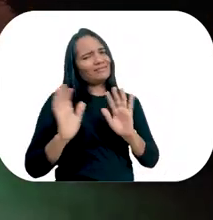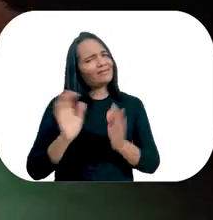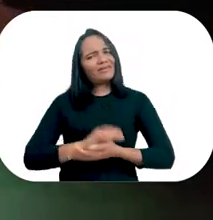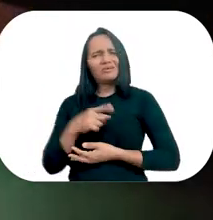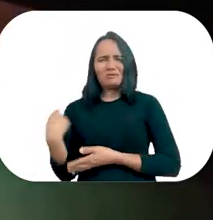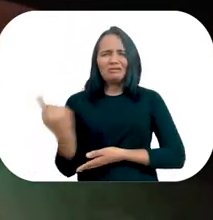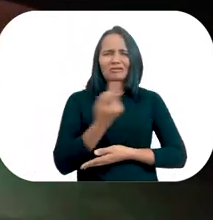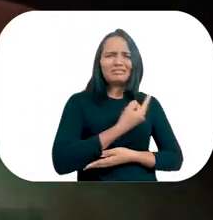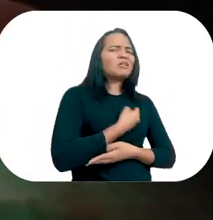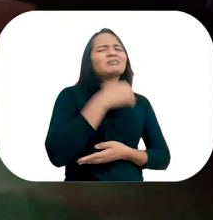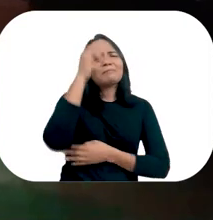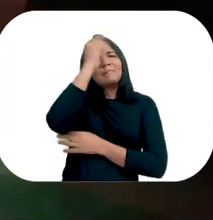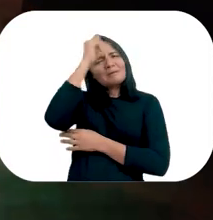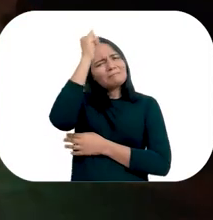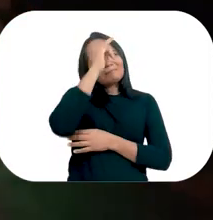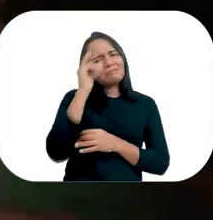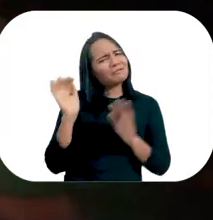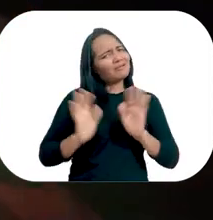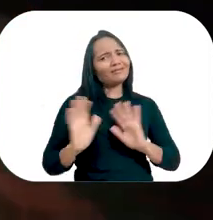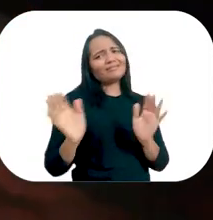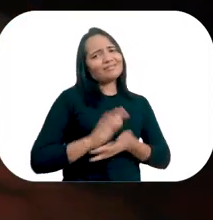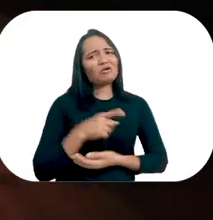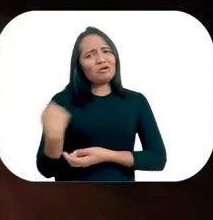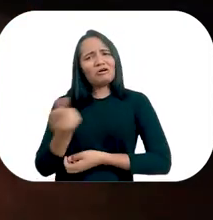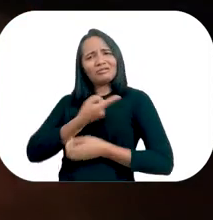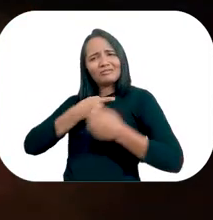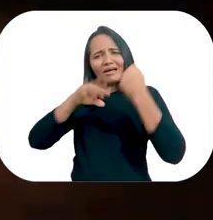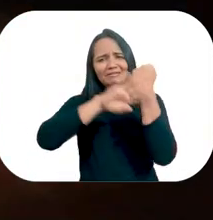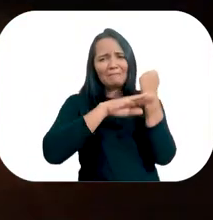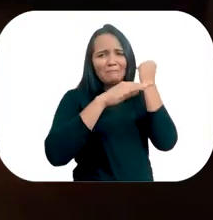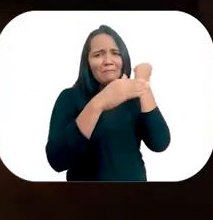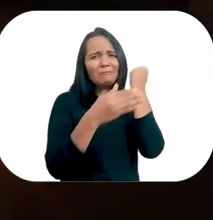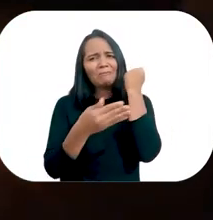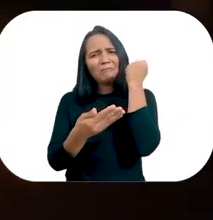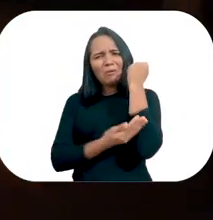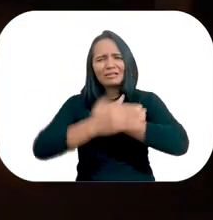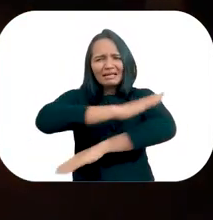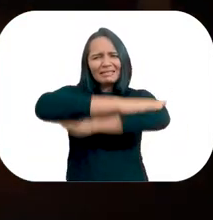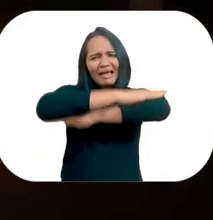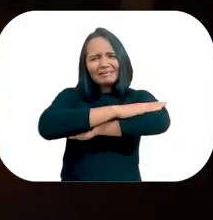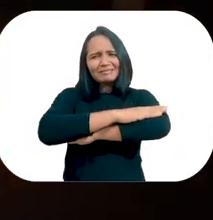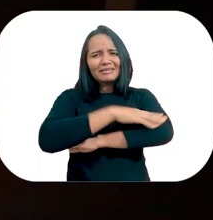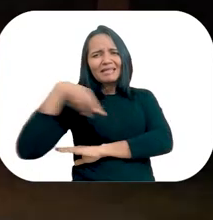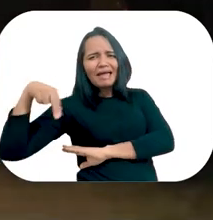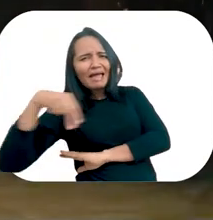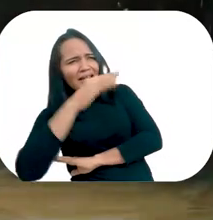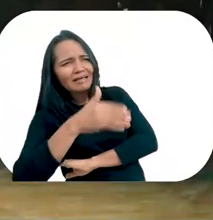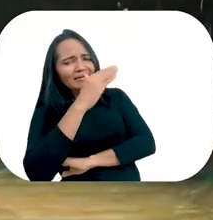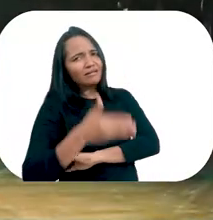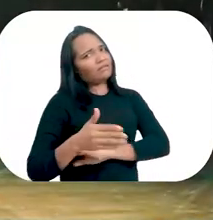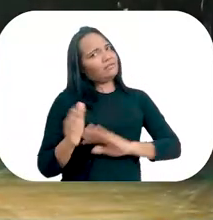de babaca, a gente não está com a bunda exposta na janela pra passar a mão